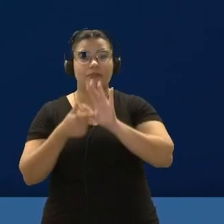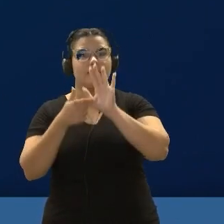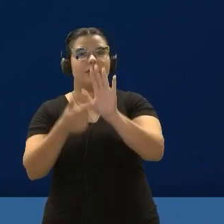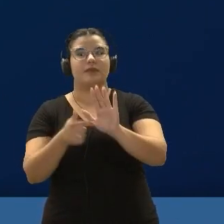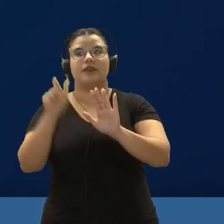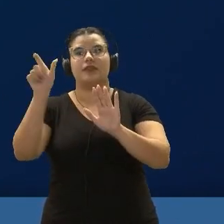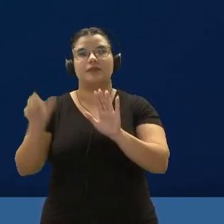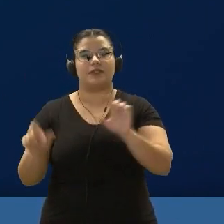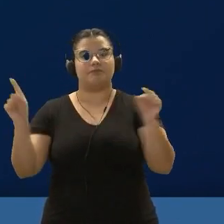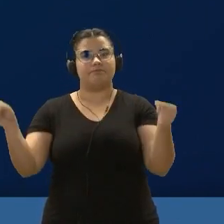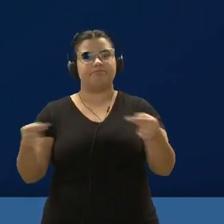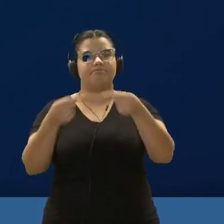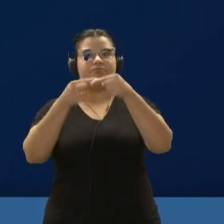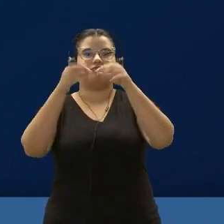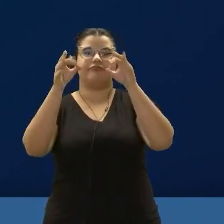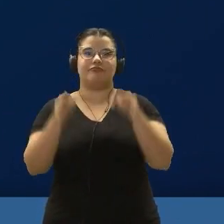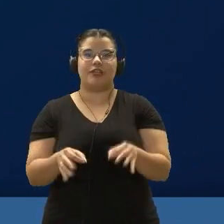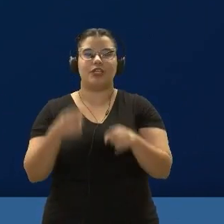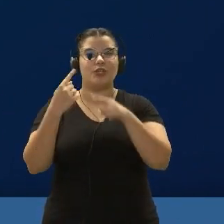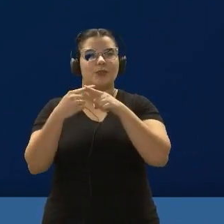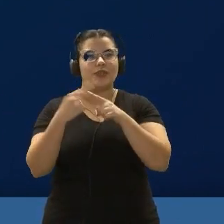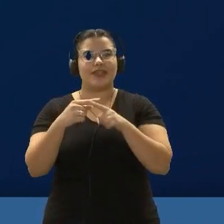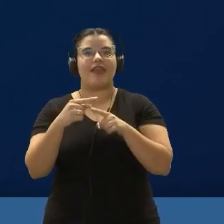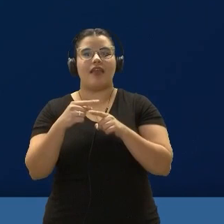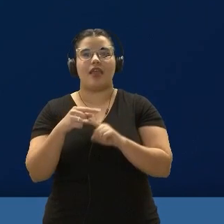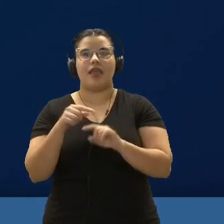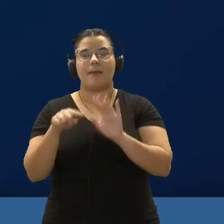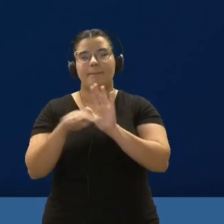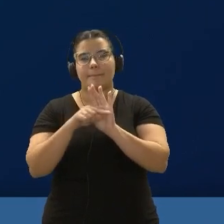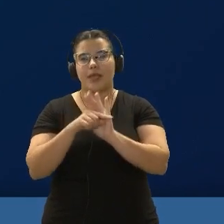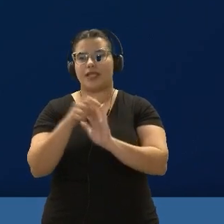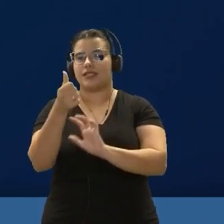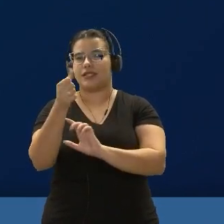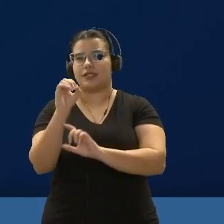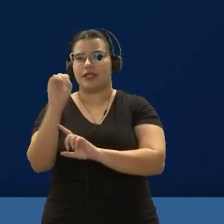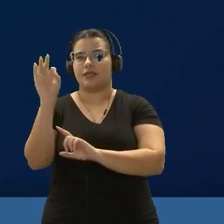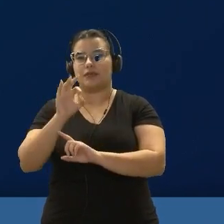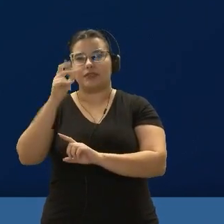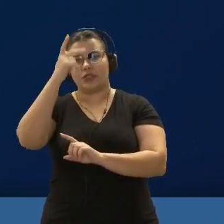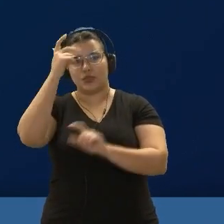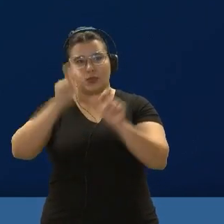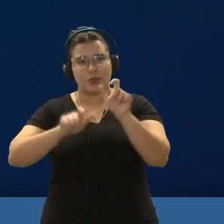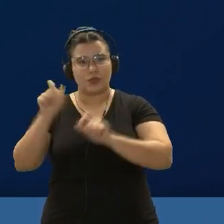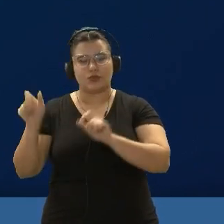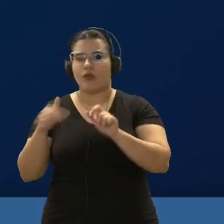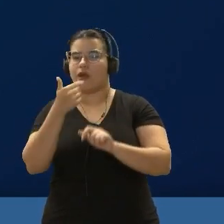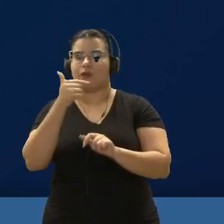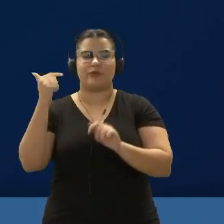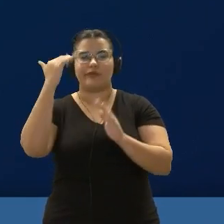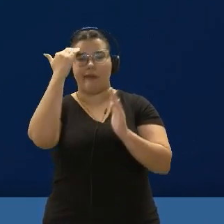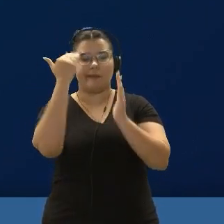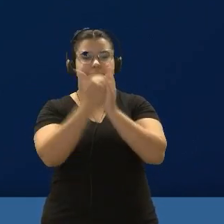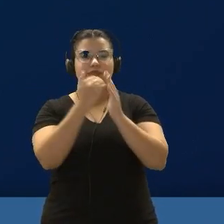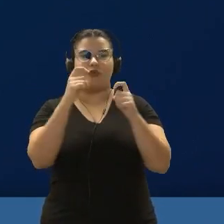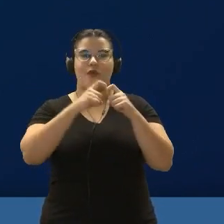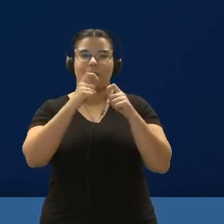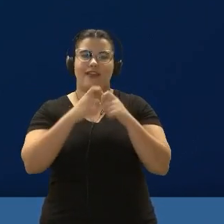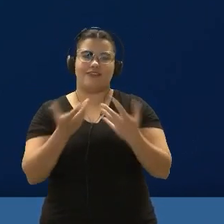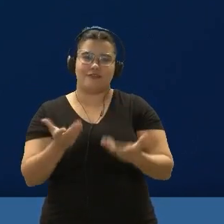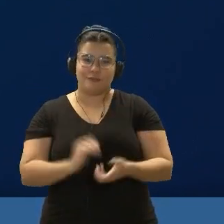para dentro da meta. Porque menos de 60% das pessoas com diabetes não seguem as prescrições